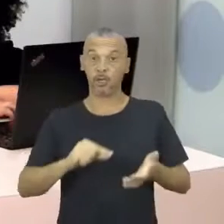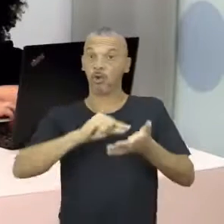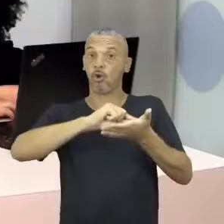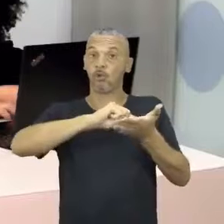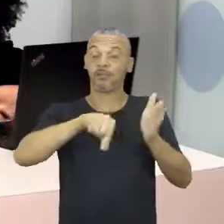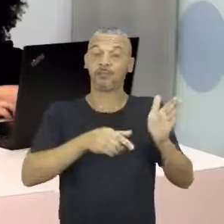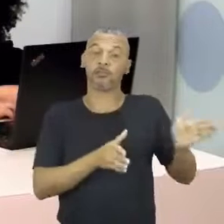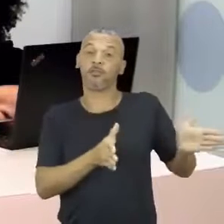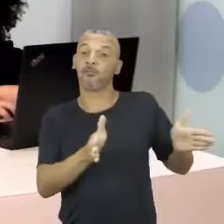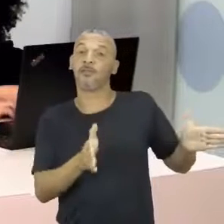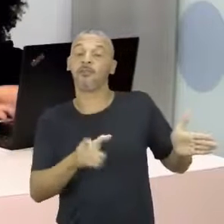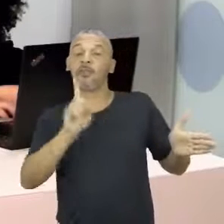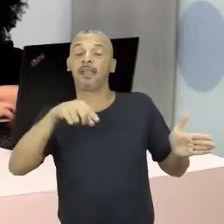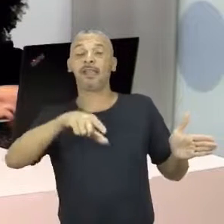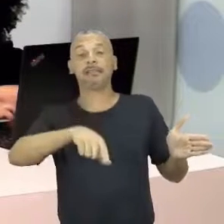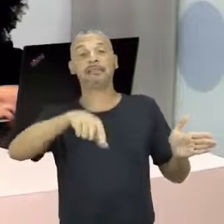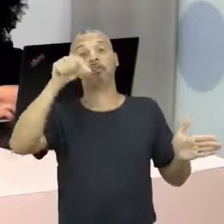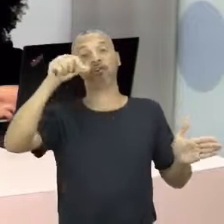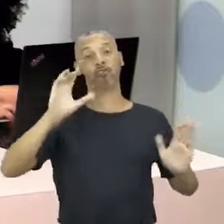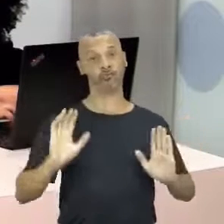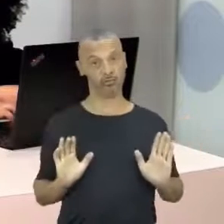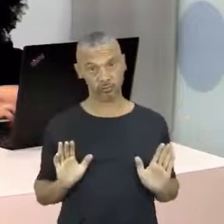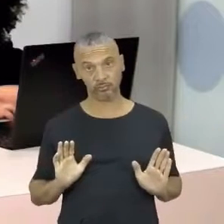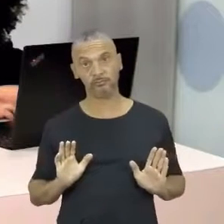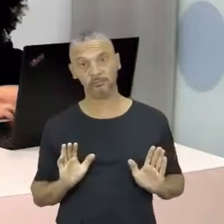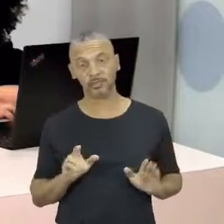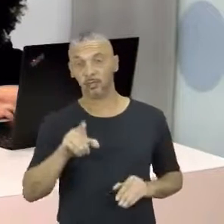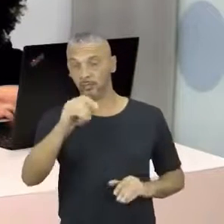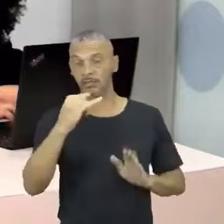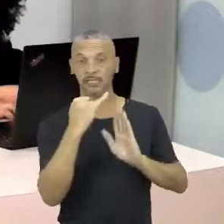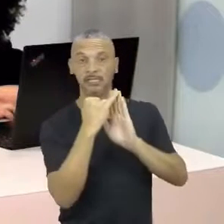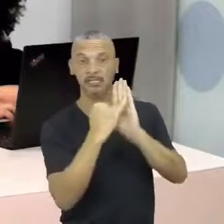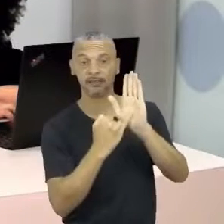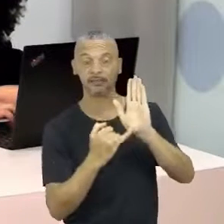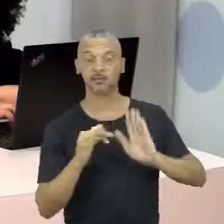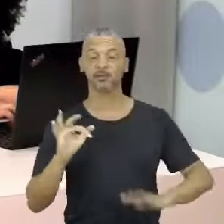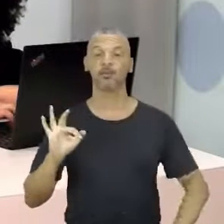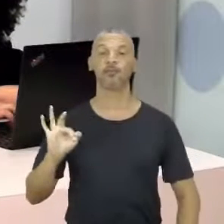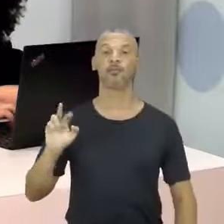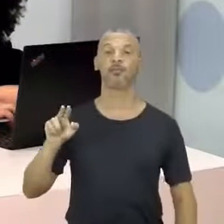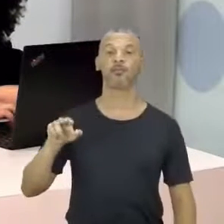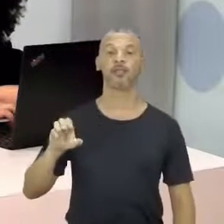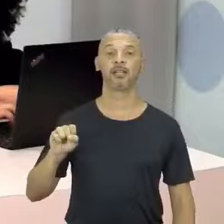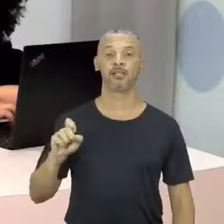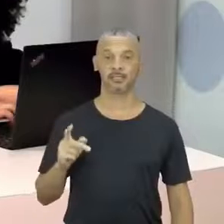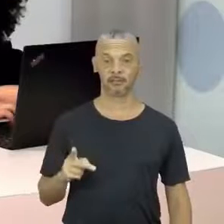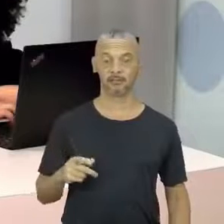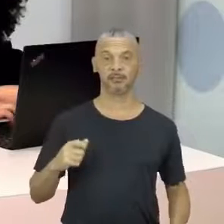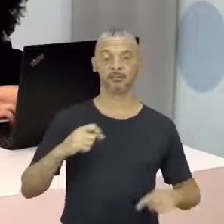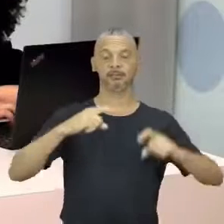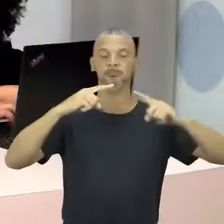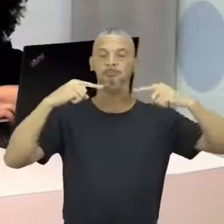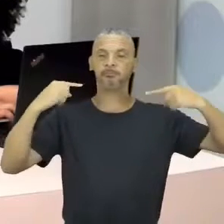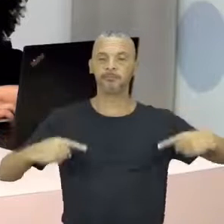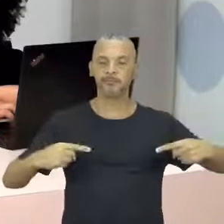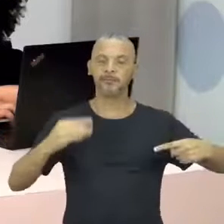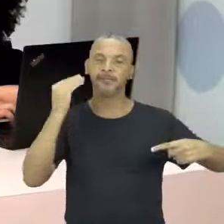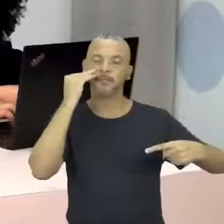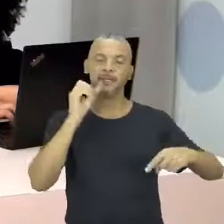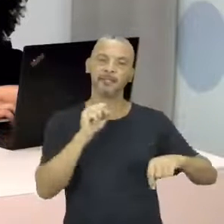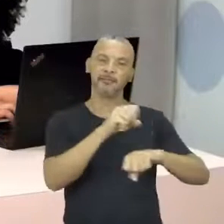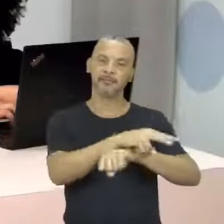um processo seletivo. Quando você fez a inscrição na VUNESP, era previsto você concorrer às